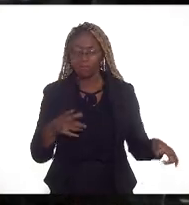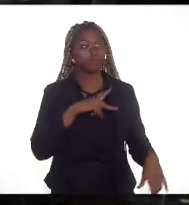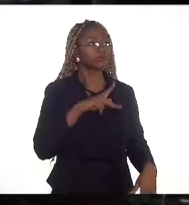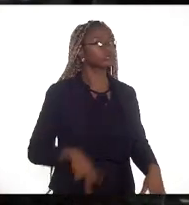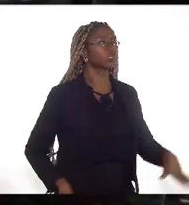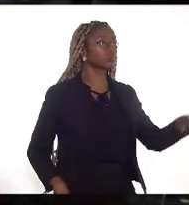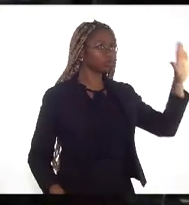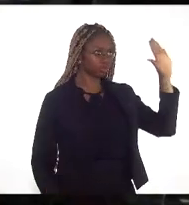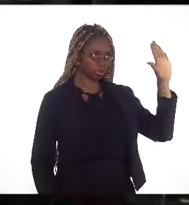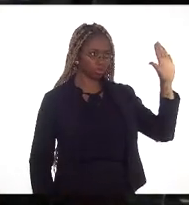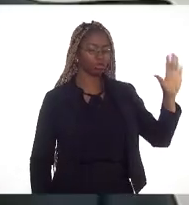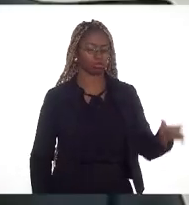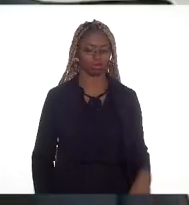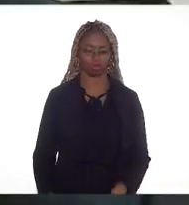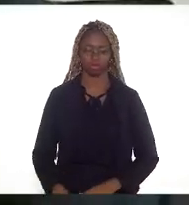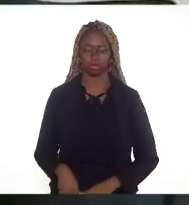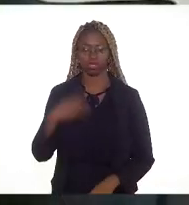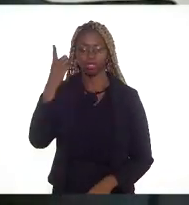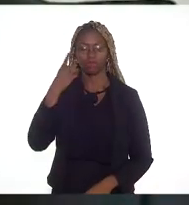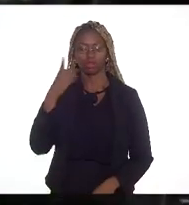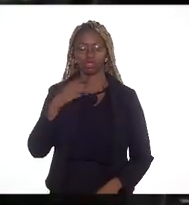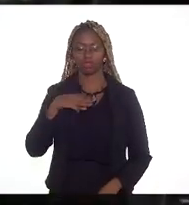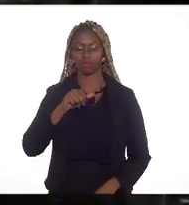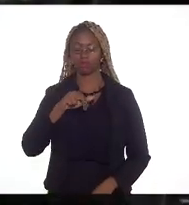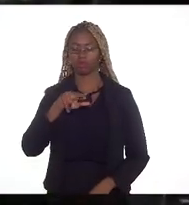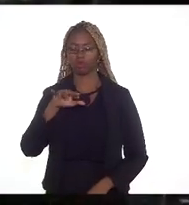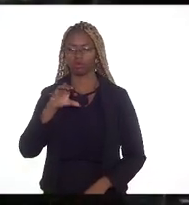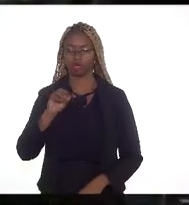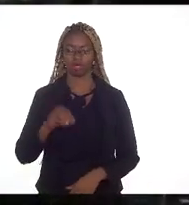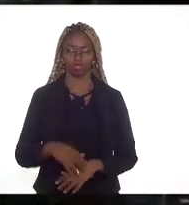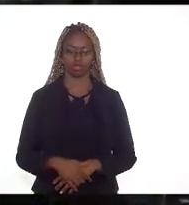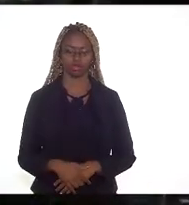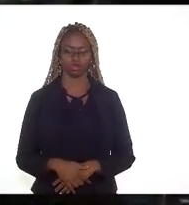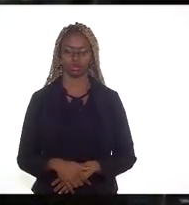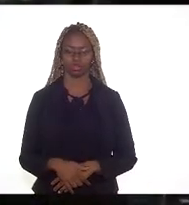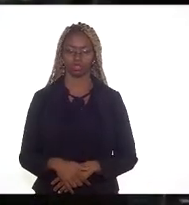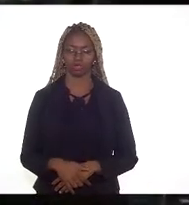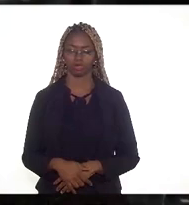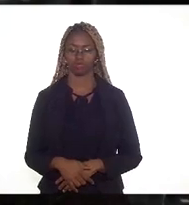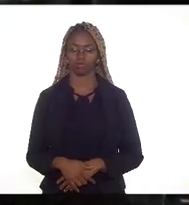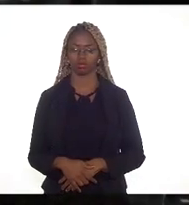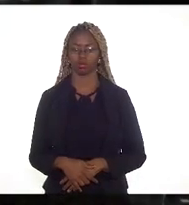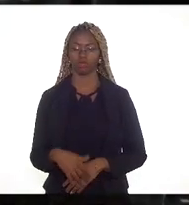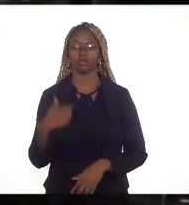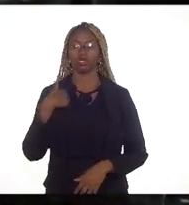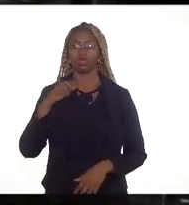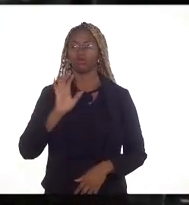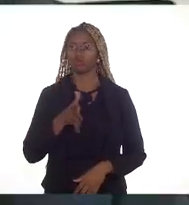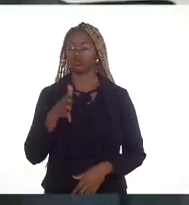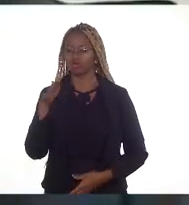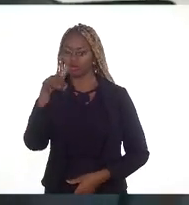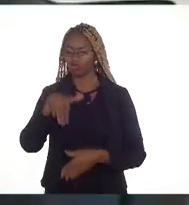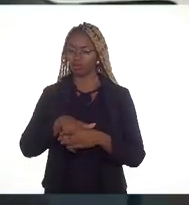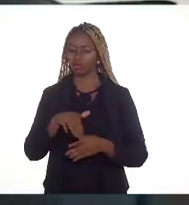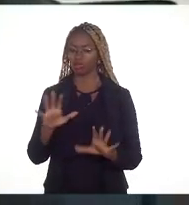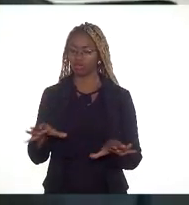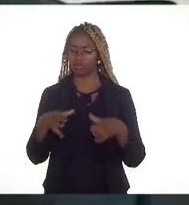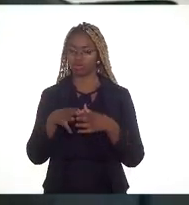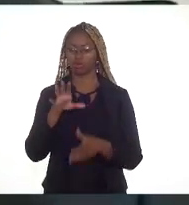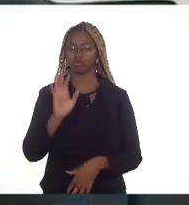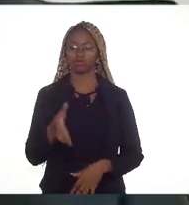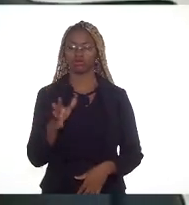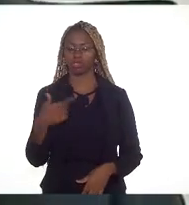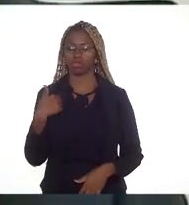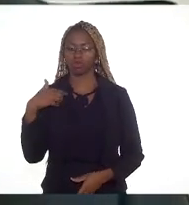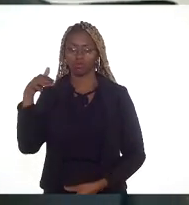ordem. Deputado Márcio Pacheco. Deputado Márcio Pacheco. É só para registrar, já registrei meu voto também no grupo, é só para deixar,